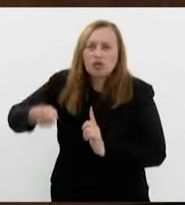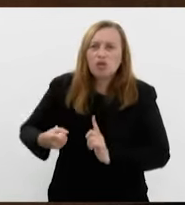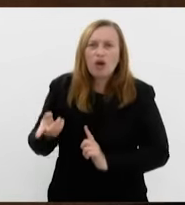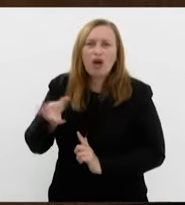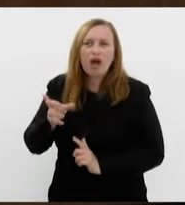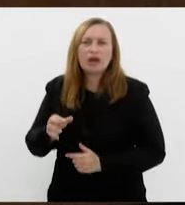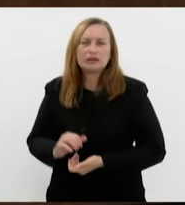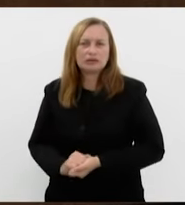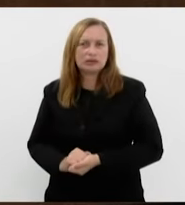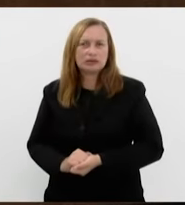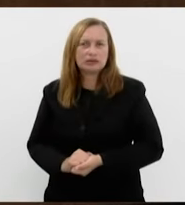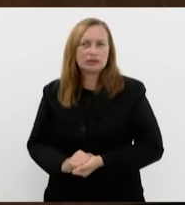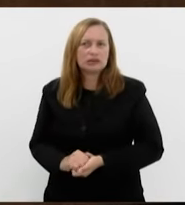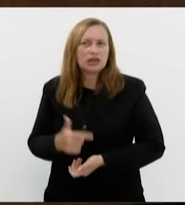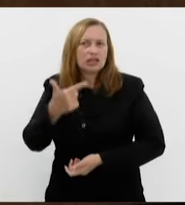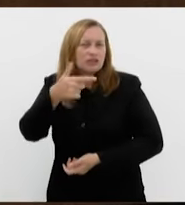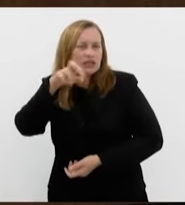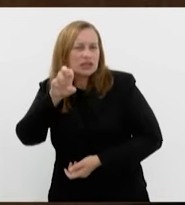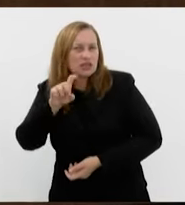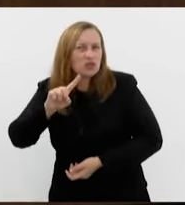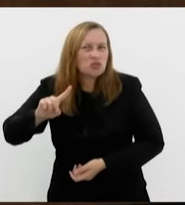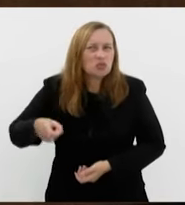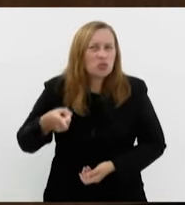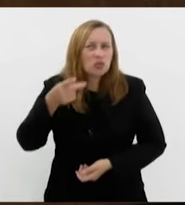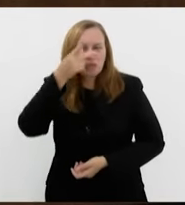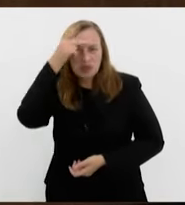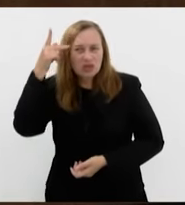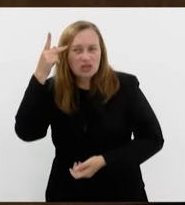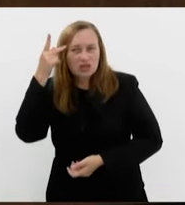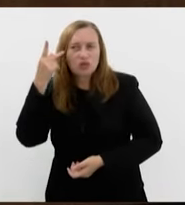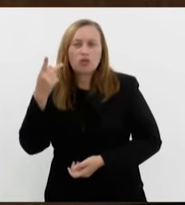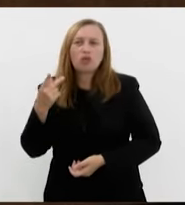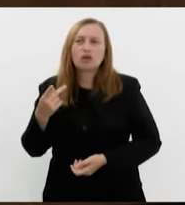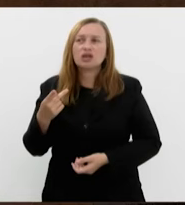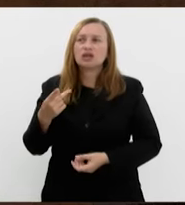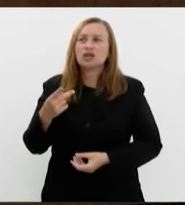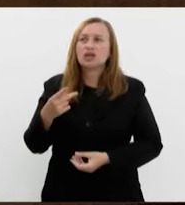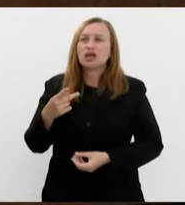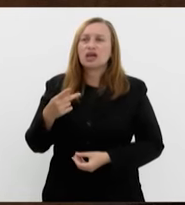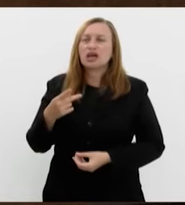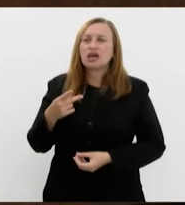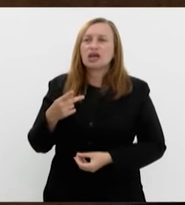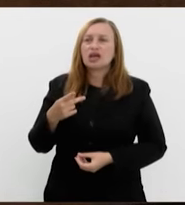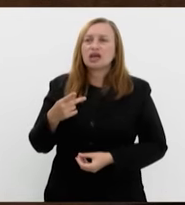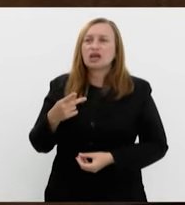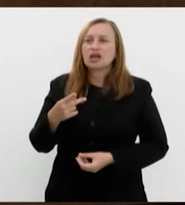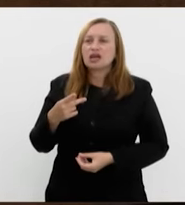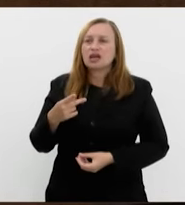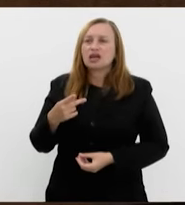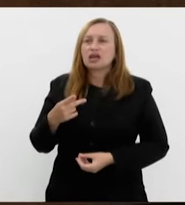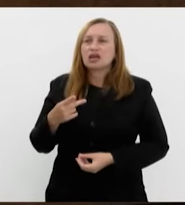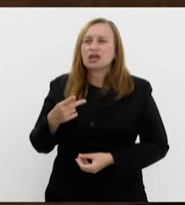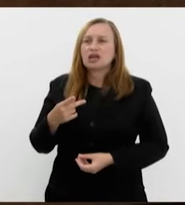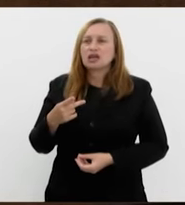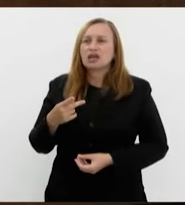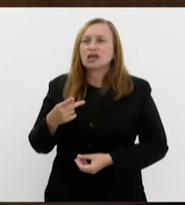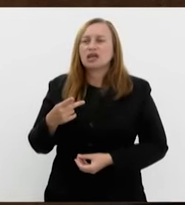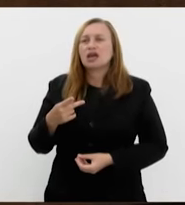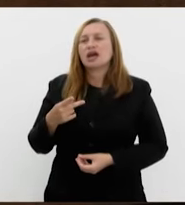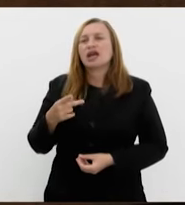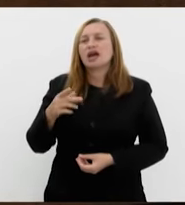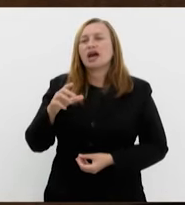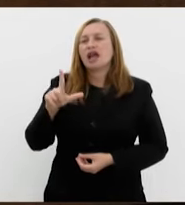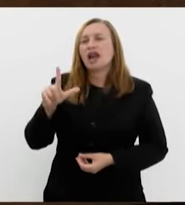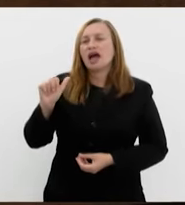essas 25 mil pessoas, seguramente, eram laranjas que compravam armas que depois acabavam nas